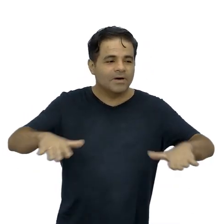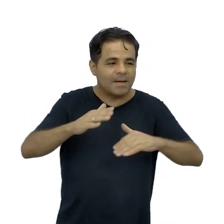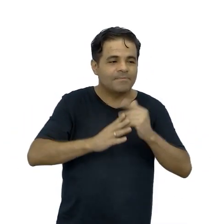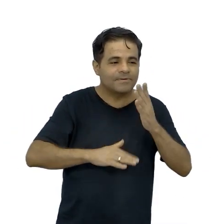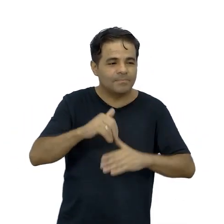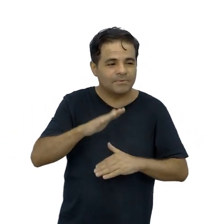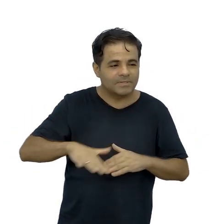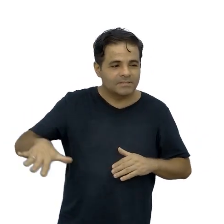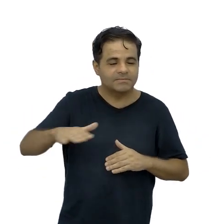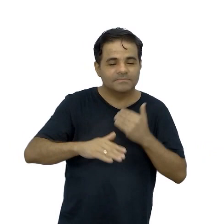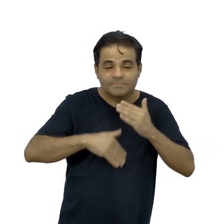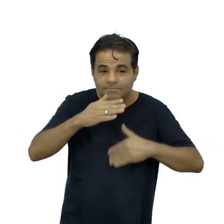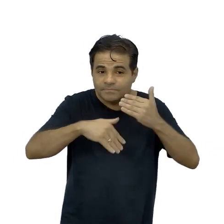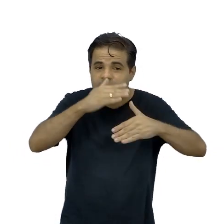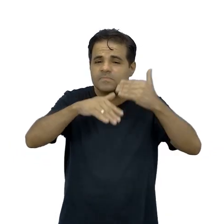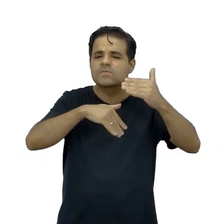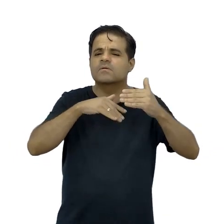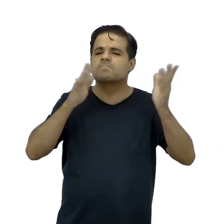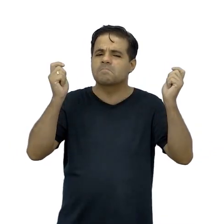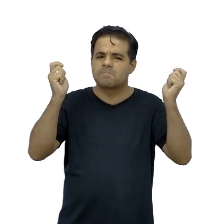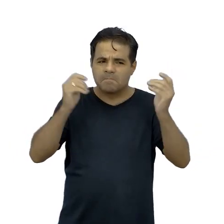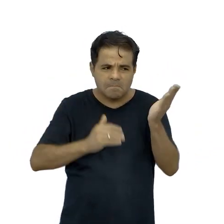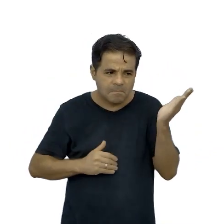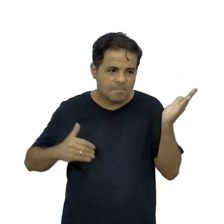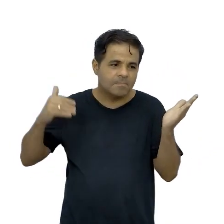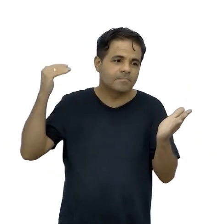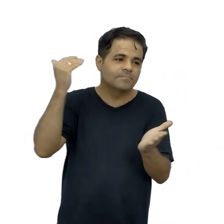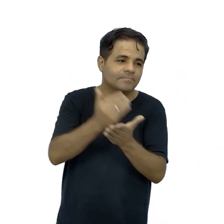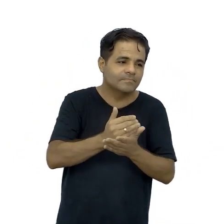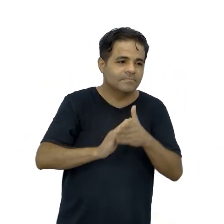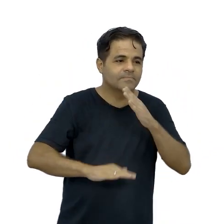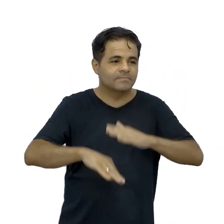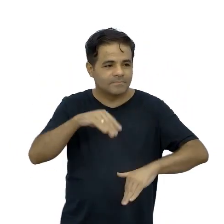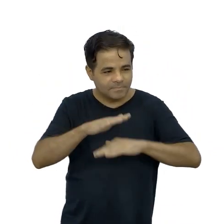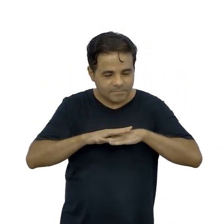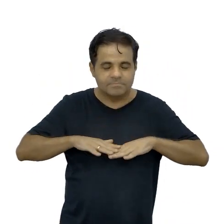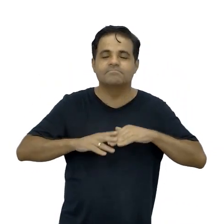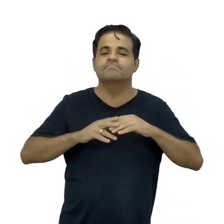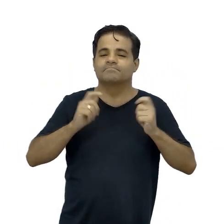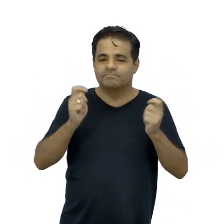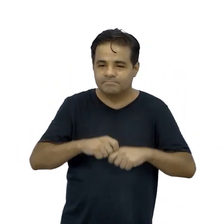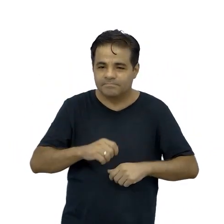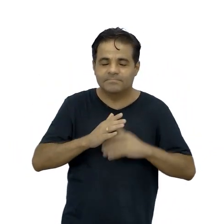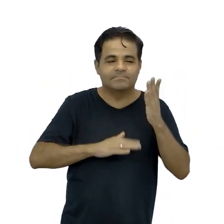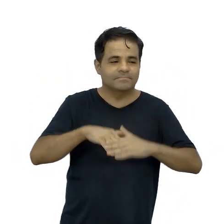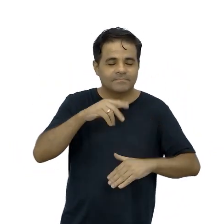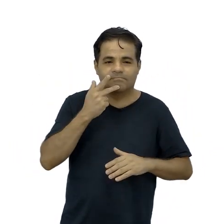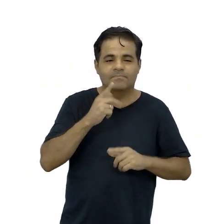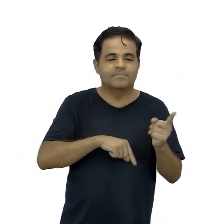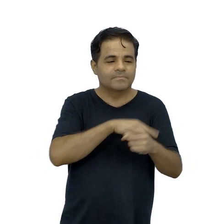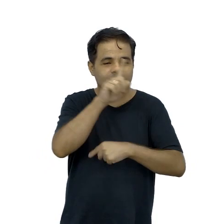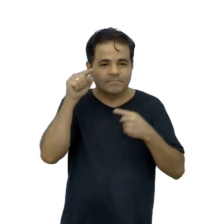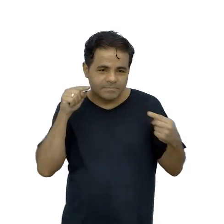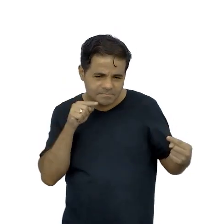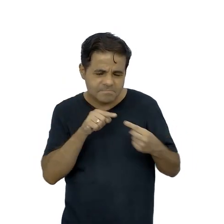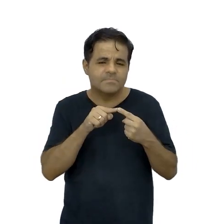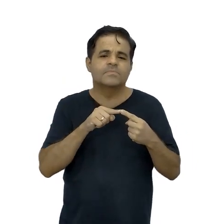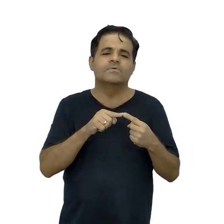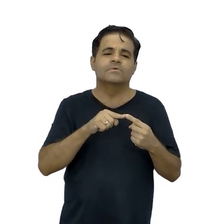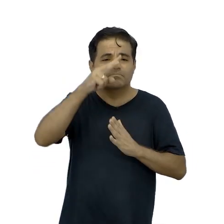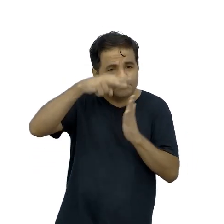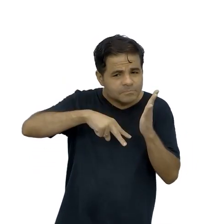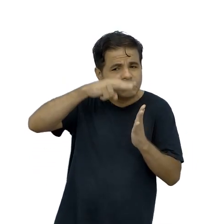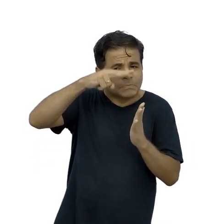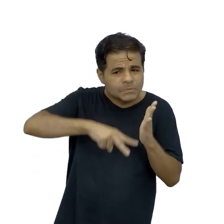precisa desenvolver ainda mais, não é? Aprofundar ainda mais nele esses objetivos de leitura. Então, a gente